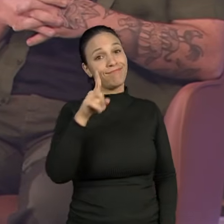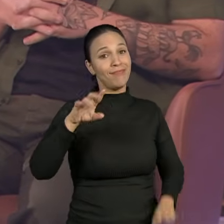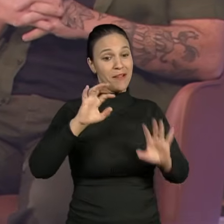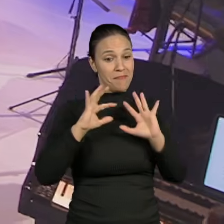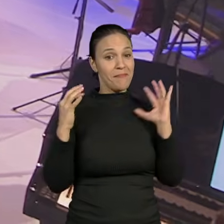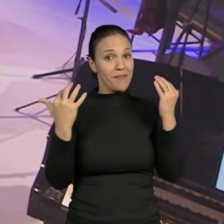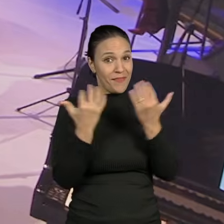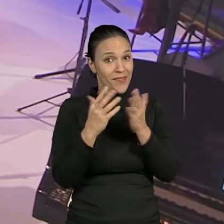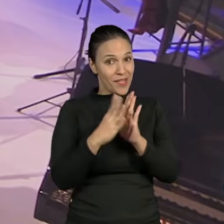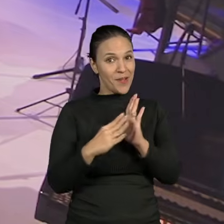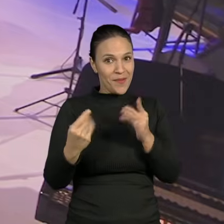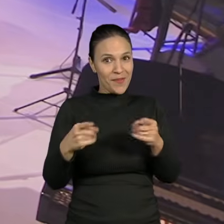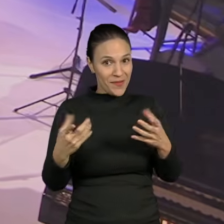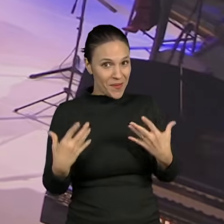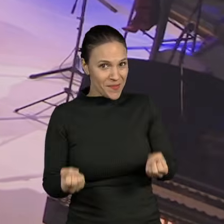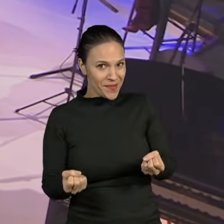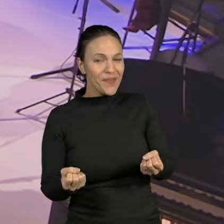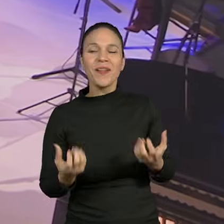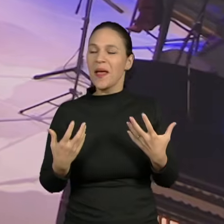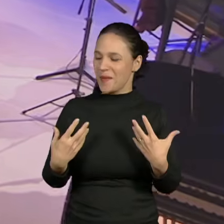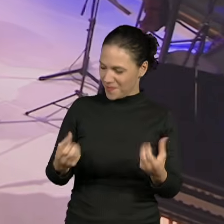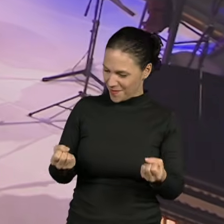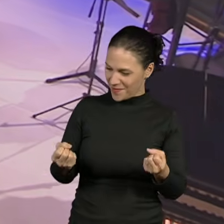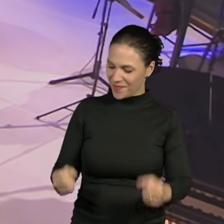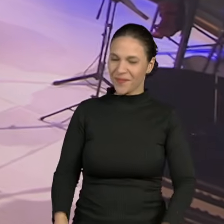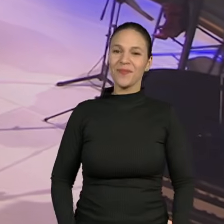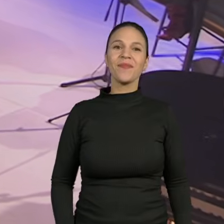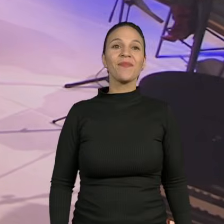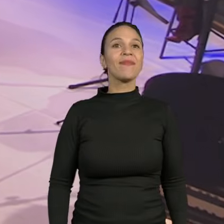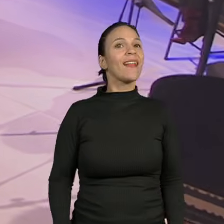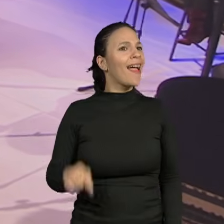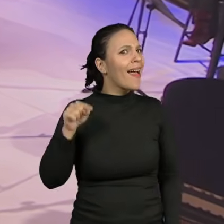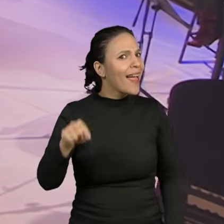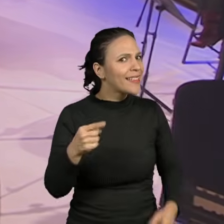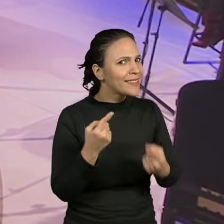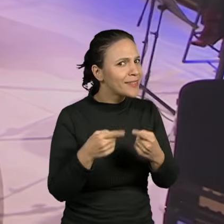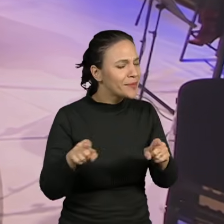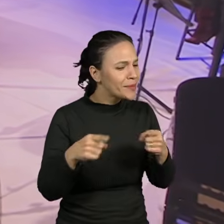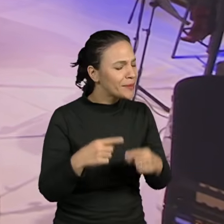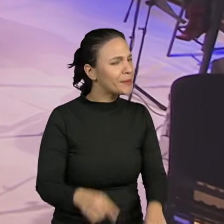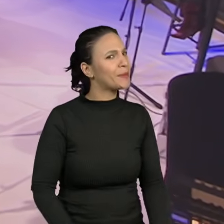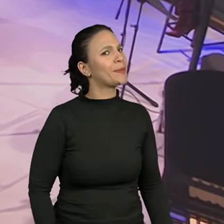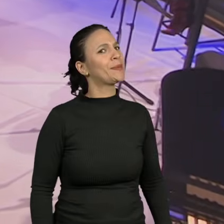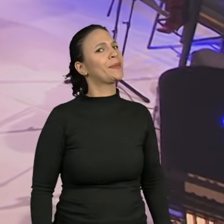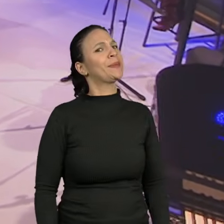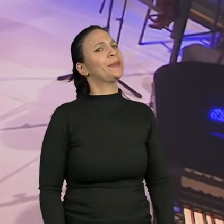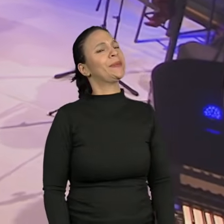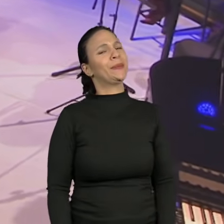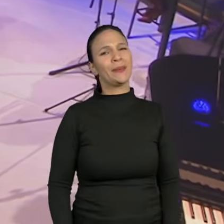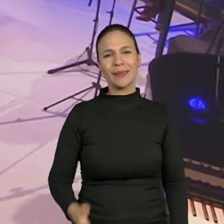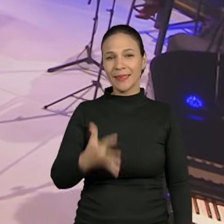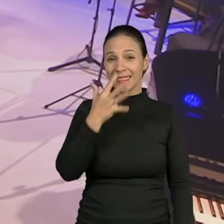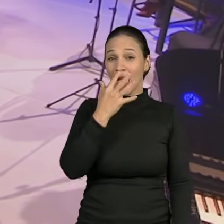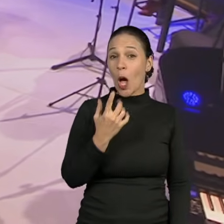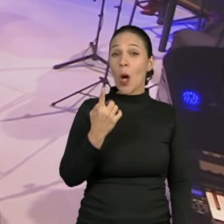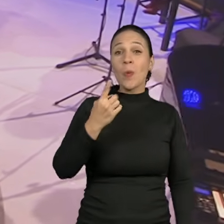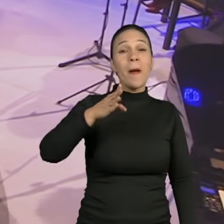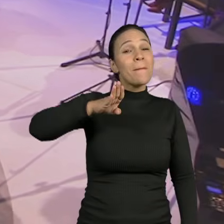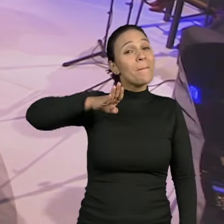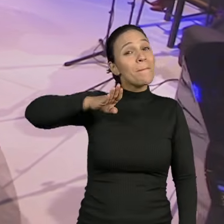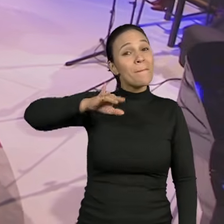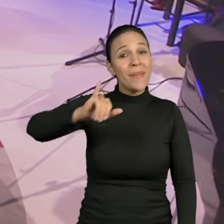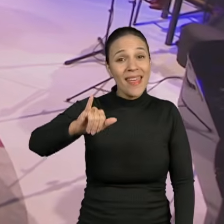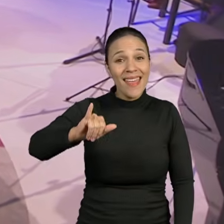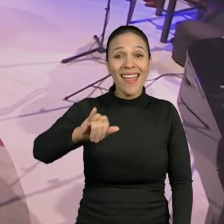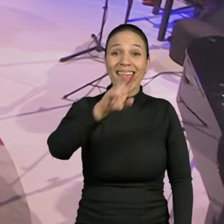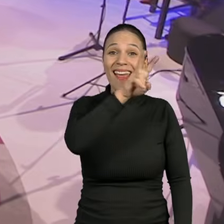com você. Vamos de música, Vamos lá? então. Vamos, claro. Esta música, ela teve 1,5 bilhão